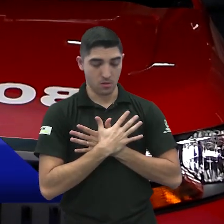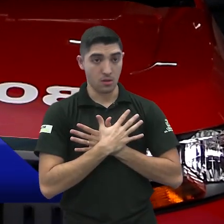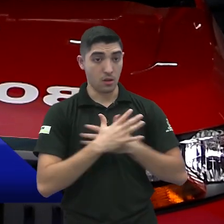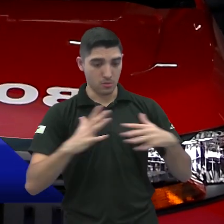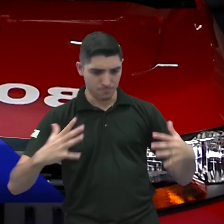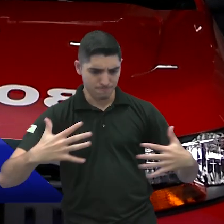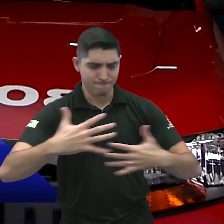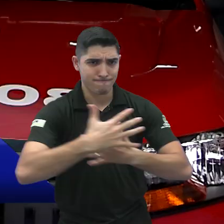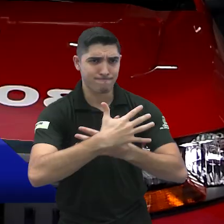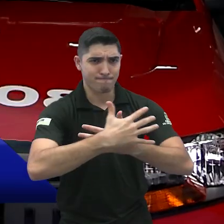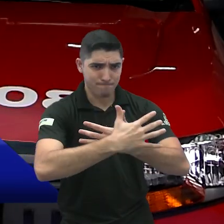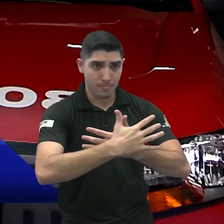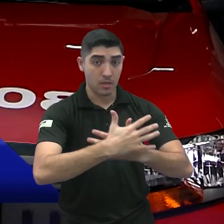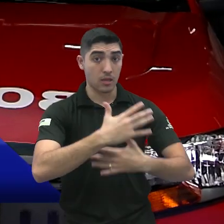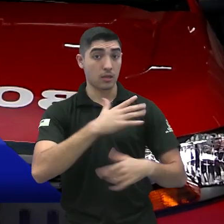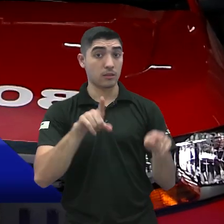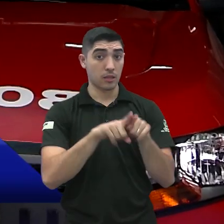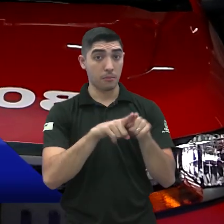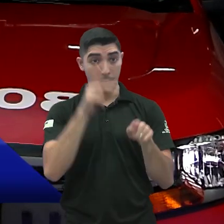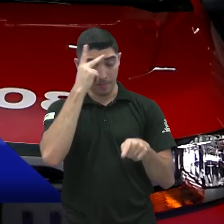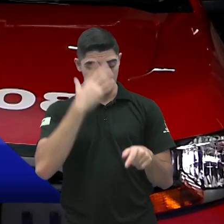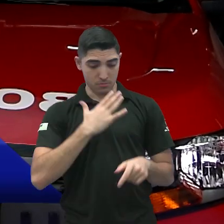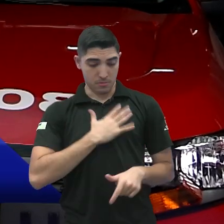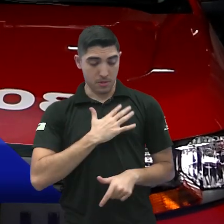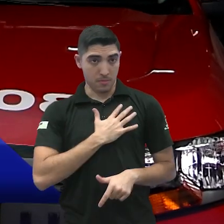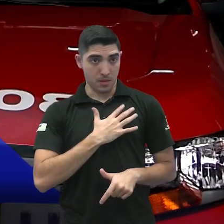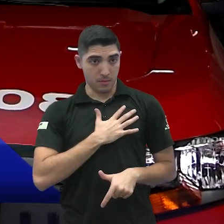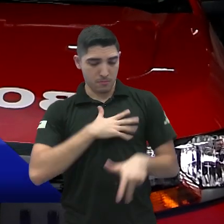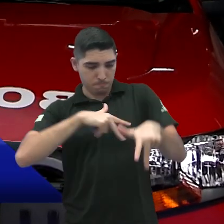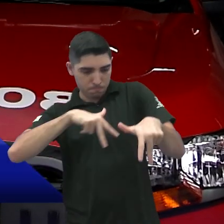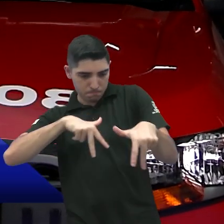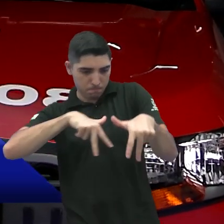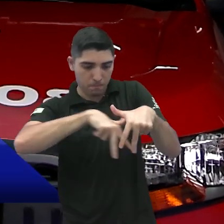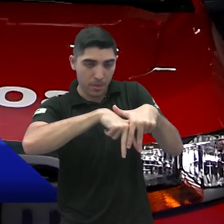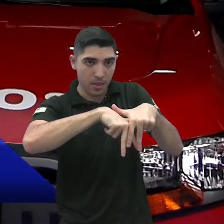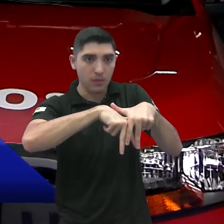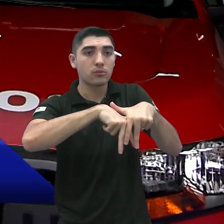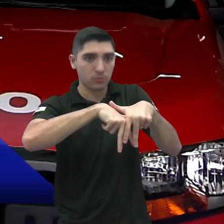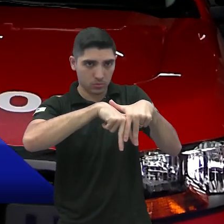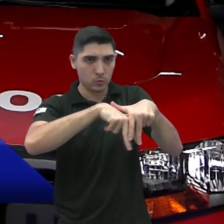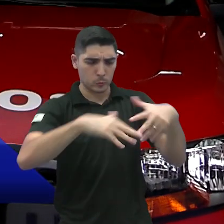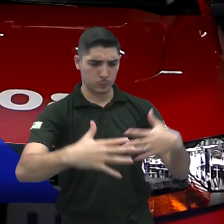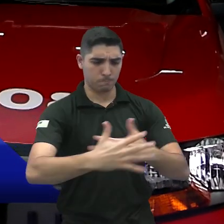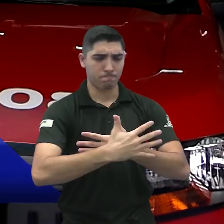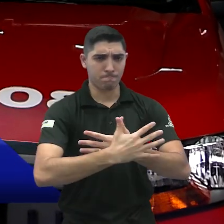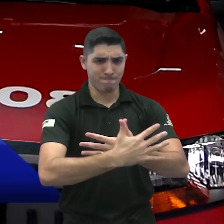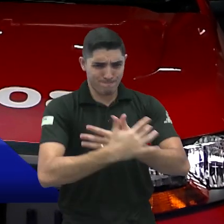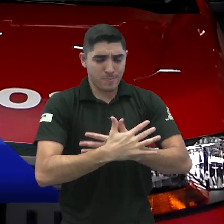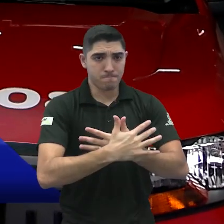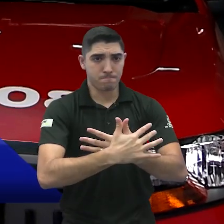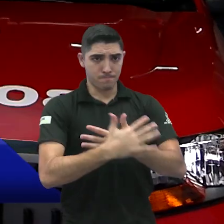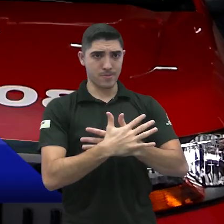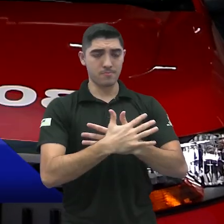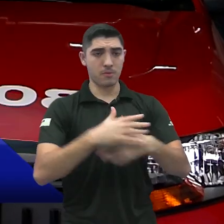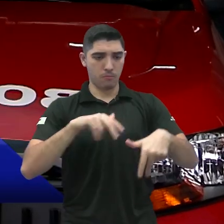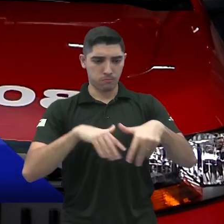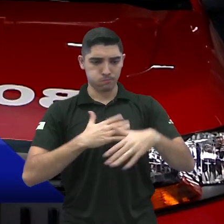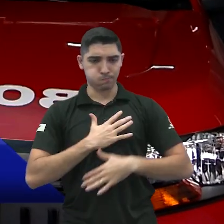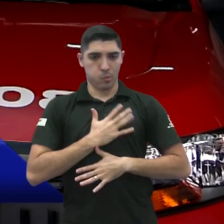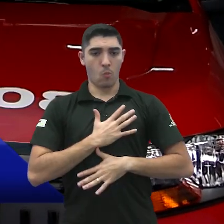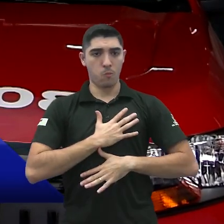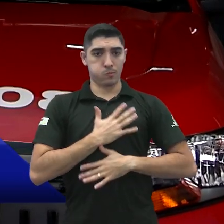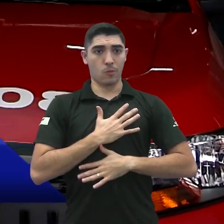pessoa, usar a força dos braços, apoiar a pessoa no próprio, né, na própria socorrista, na própria pessoa que está ajudando,